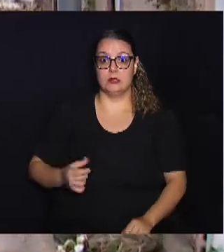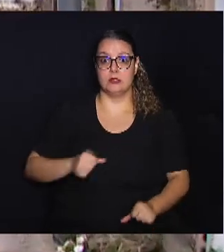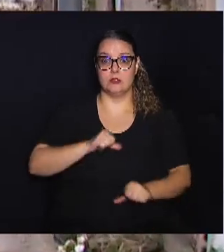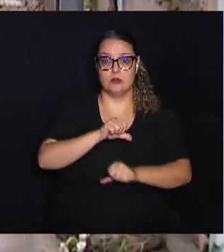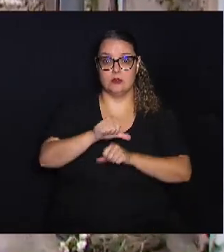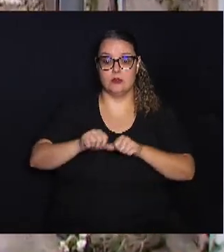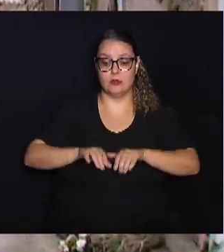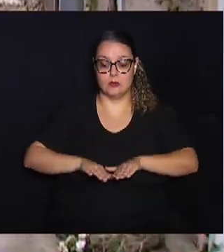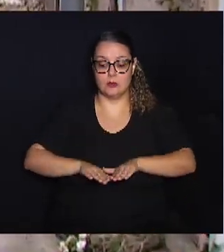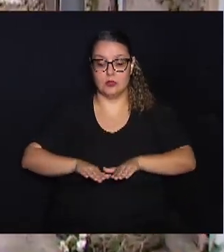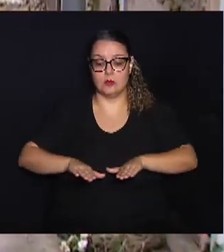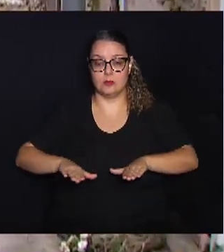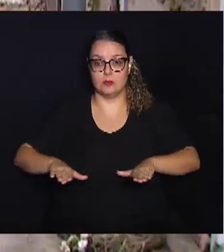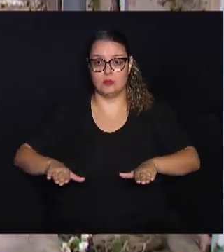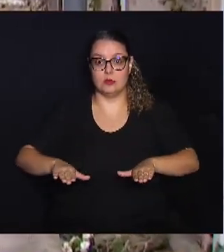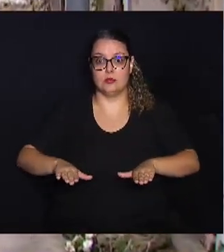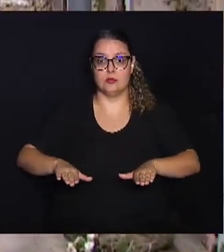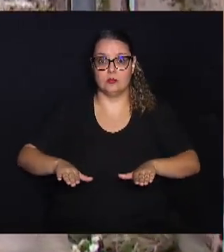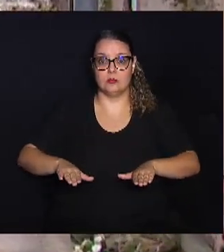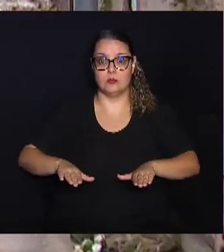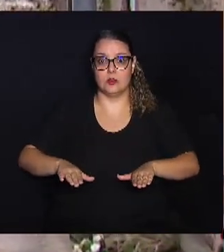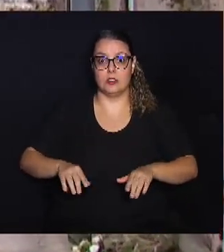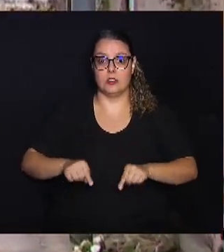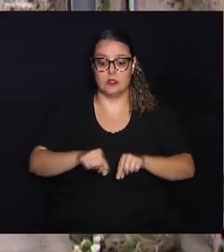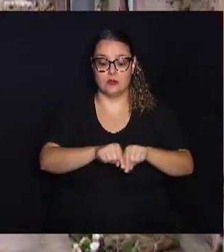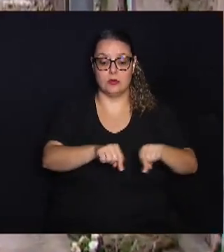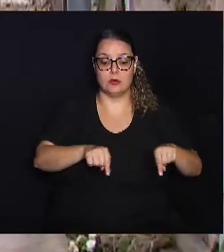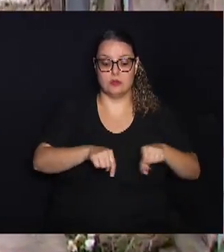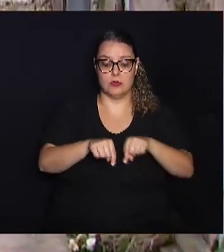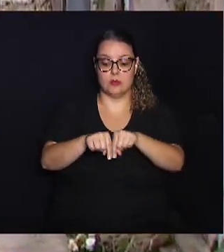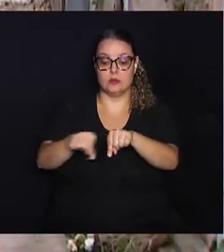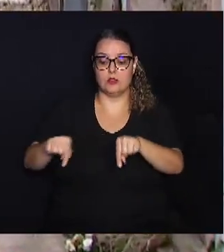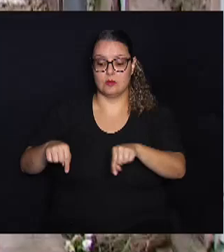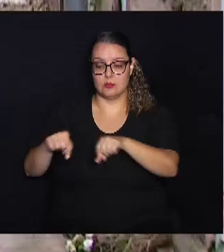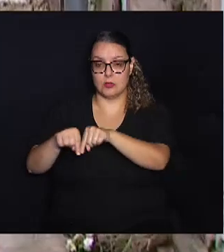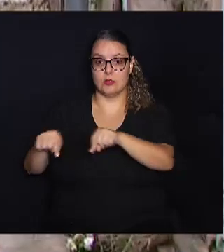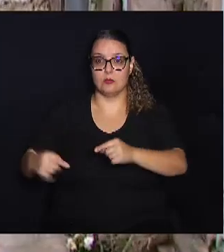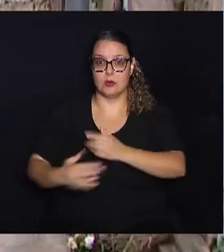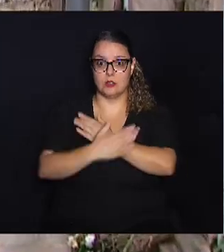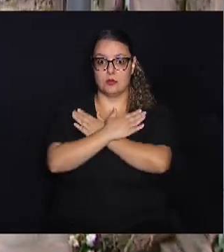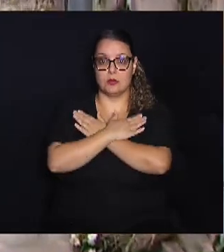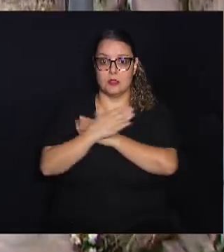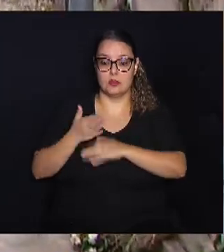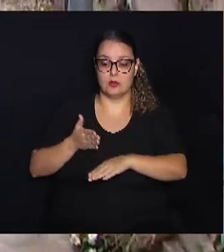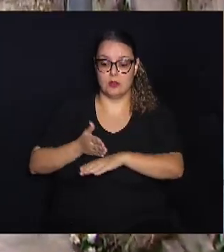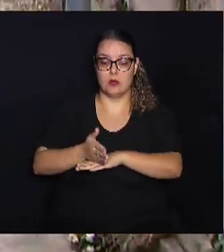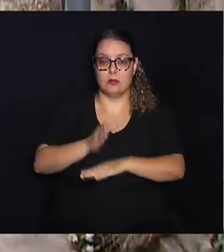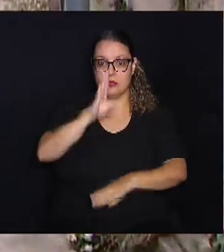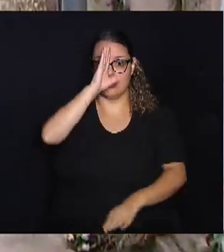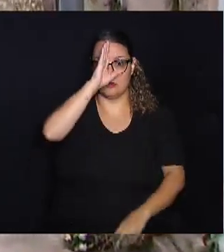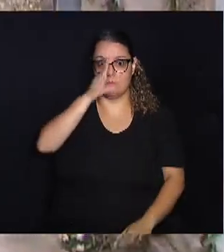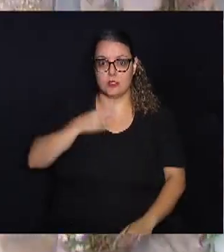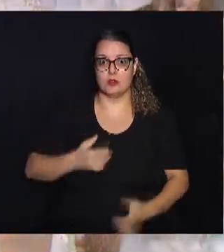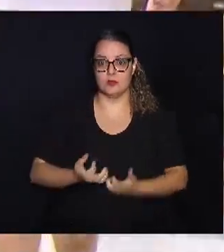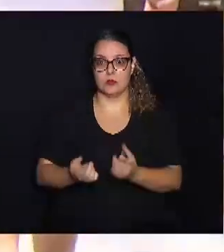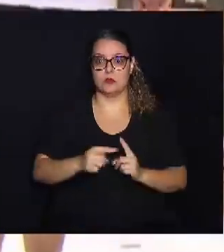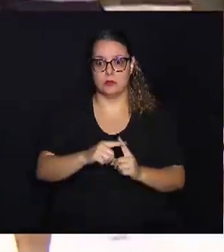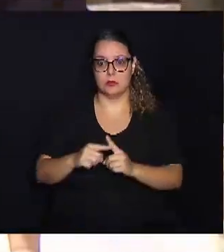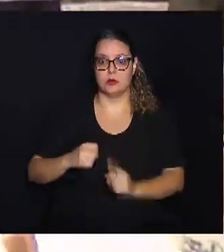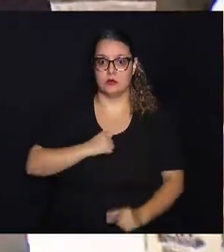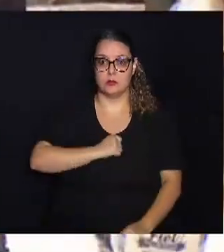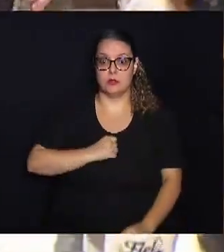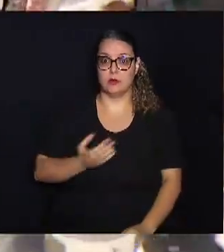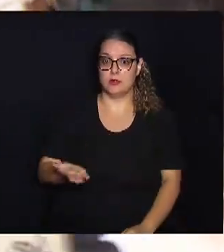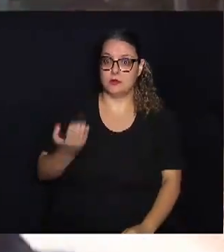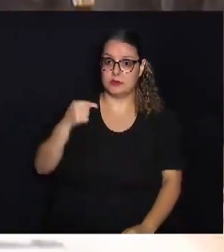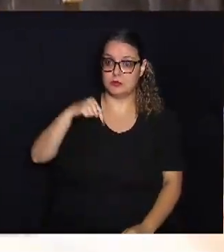o piso, né, e esses túmulos aqui, eles ficam na entrada principal do Cemitério da Saudade. Então você que vem visitar o